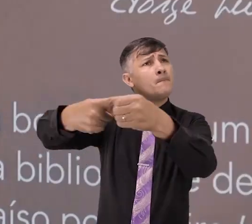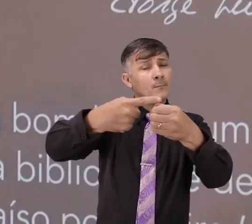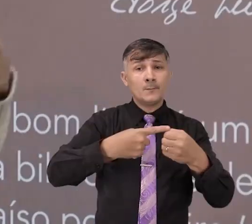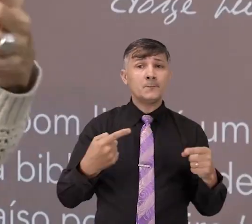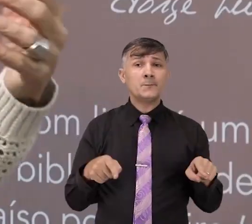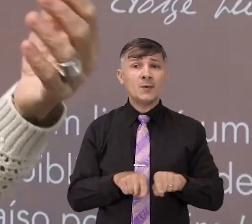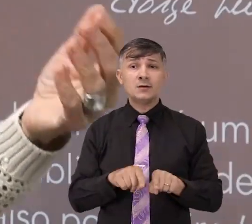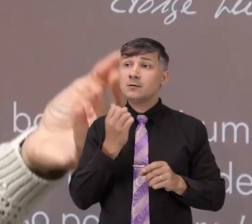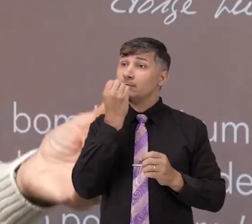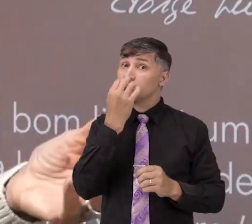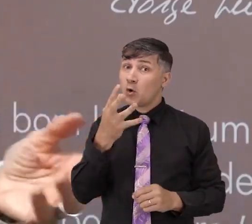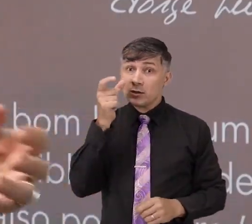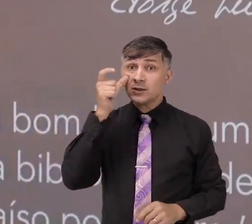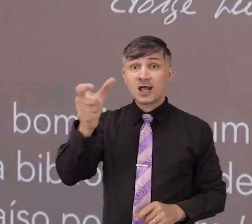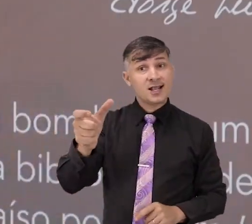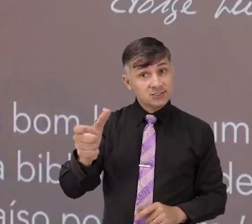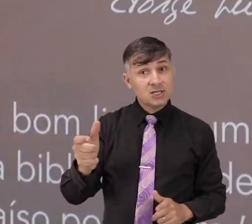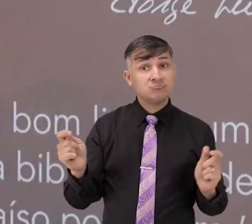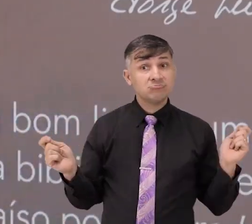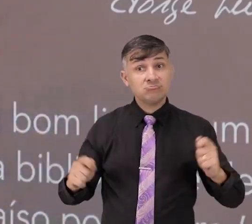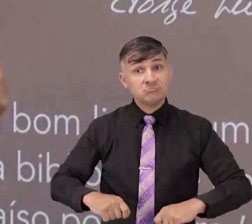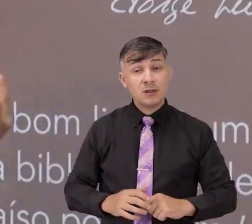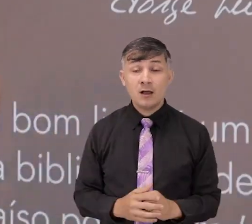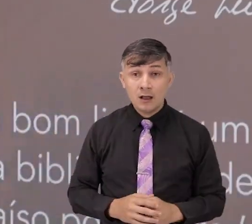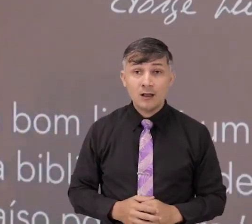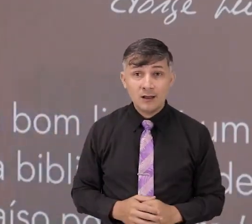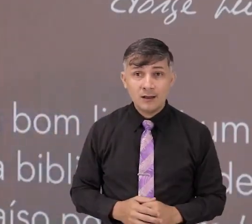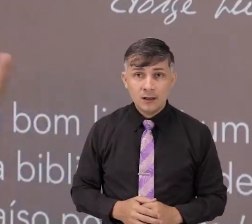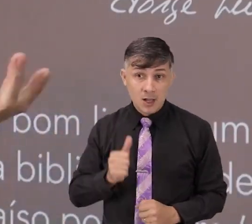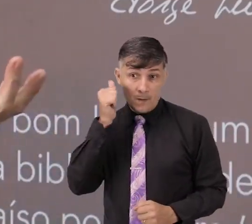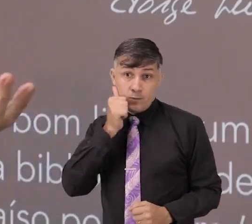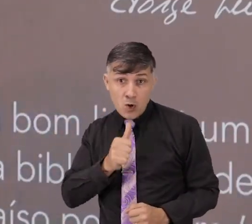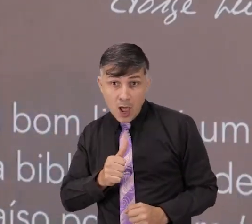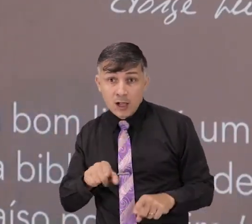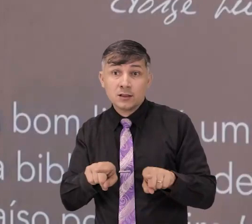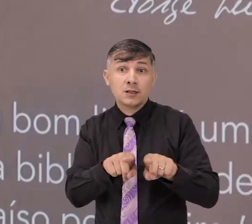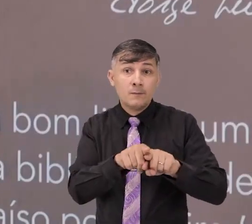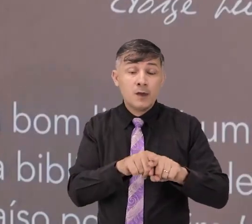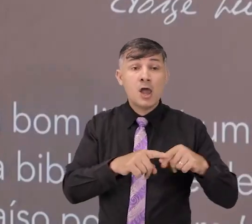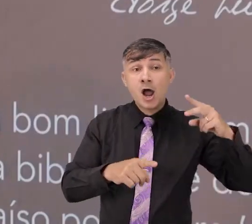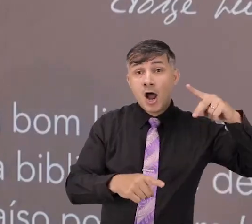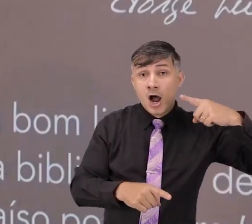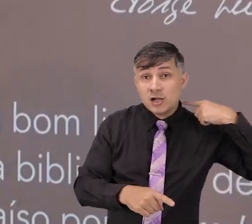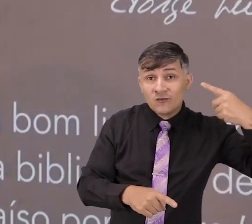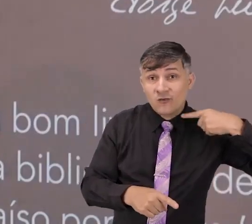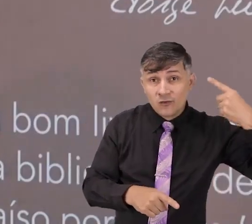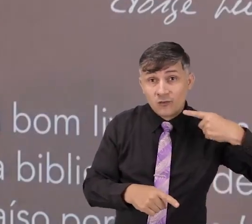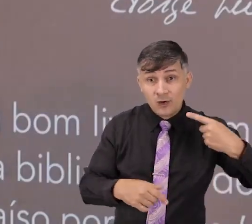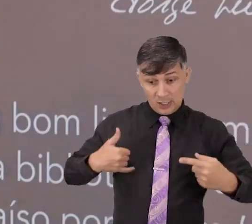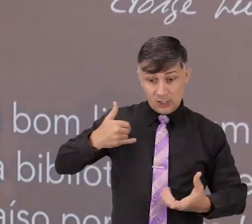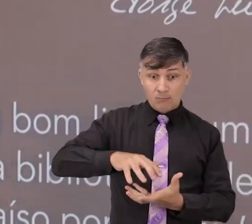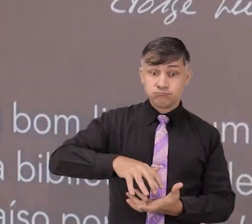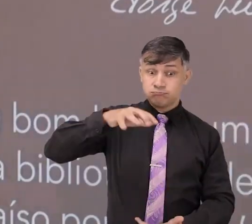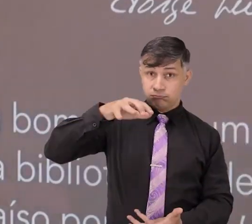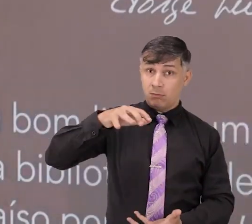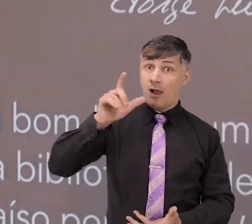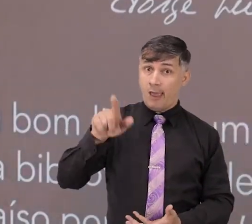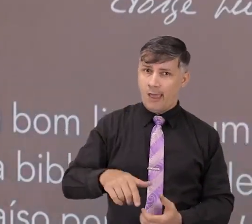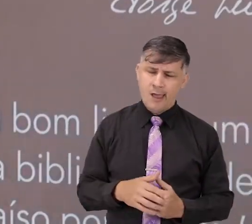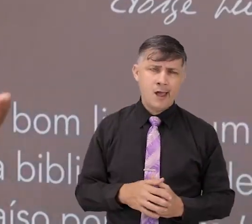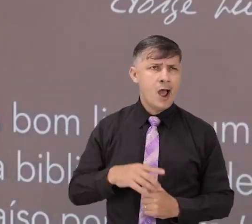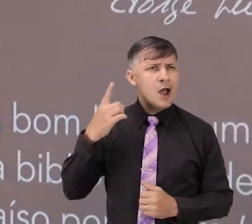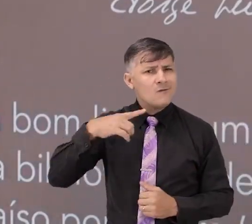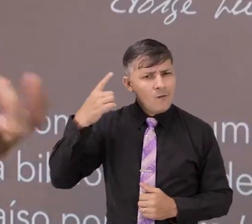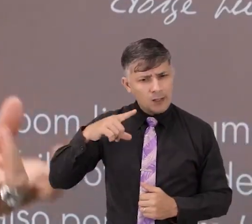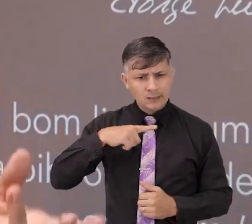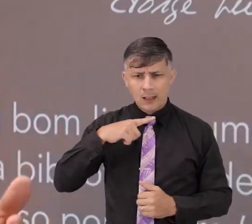as mulheres, mas também para os advogados mais idosos, que são aqueles que têm a maior dificuldade, né? Onde a advocacia